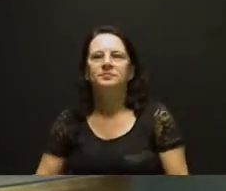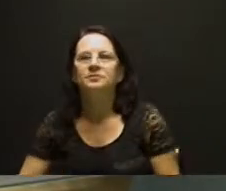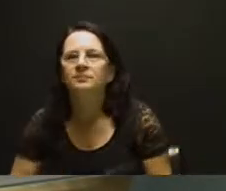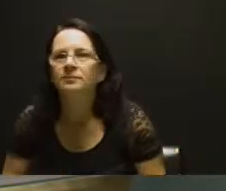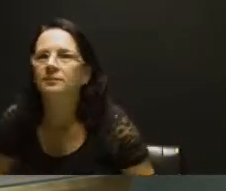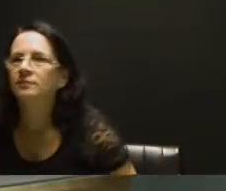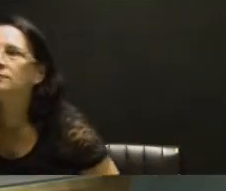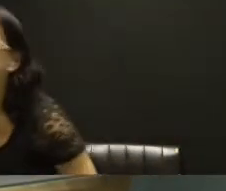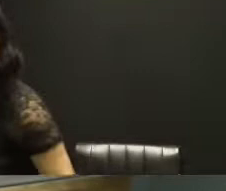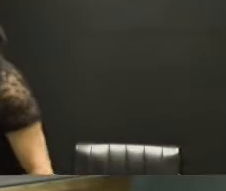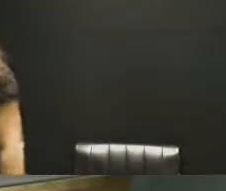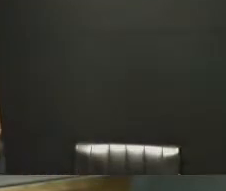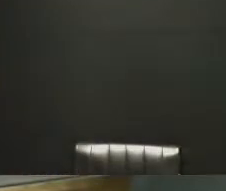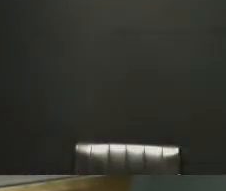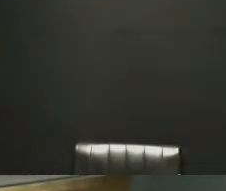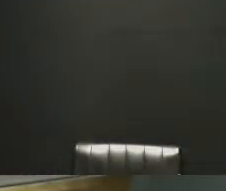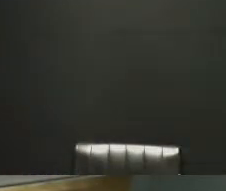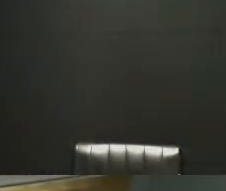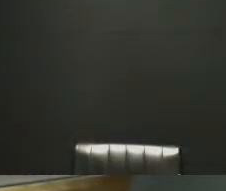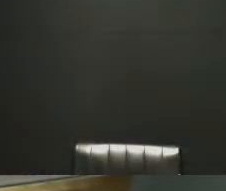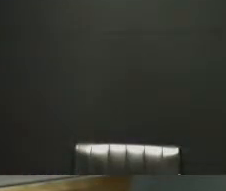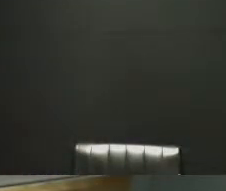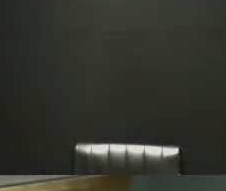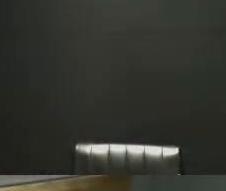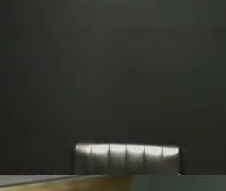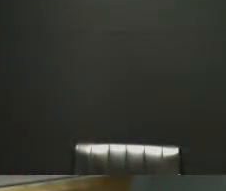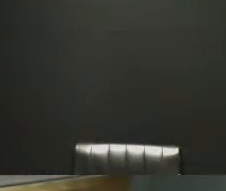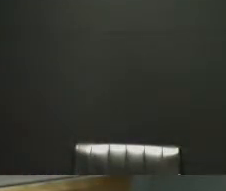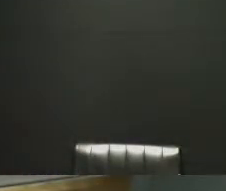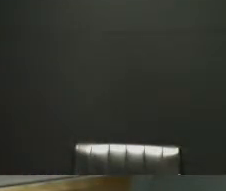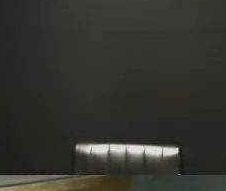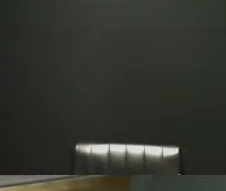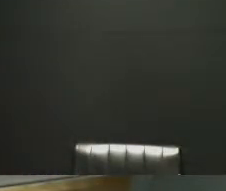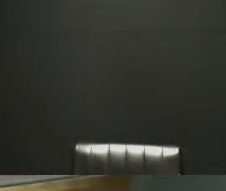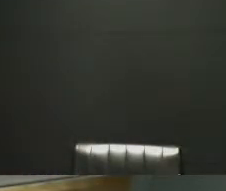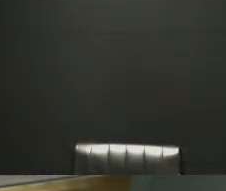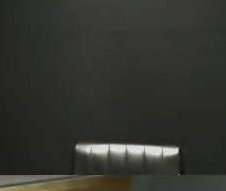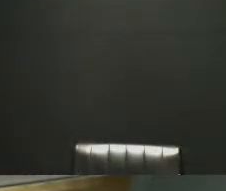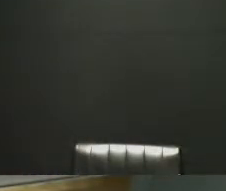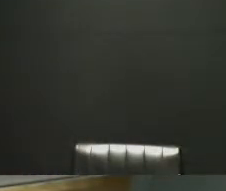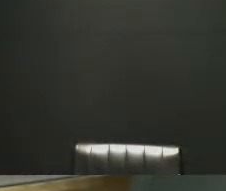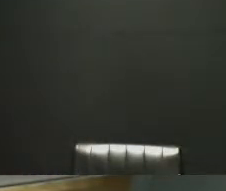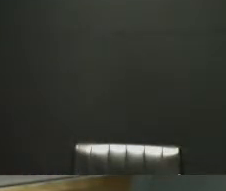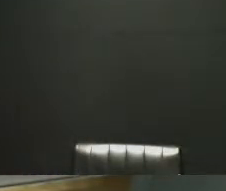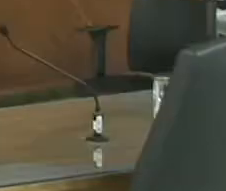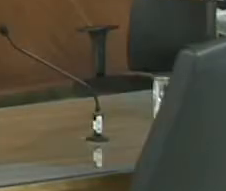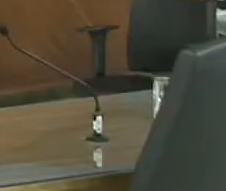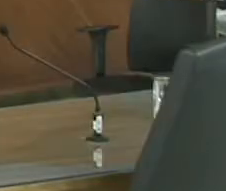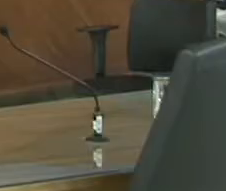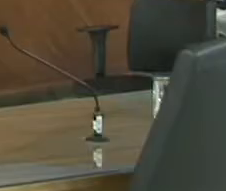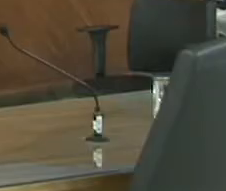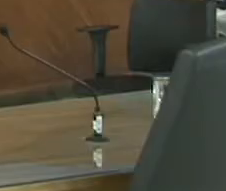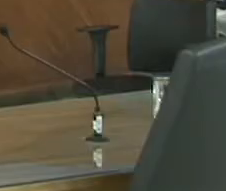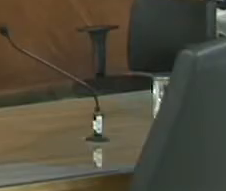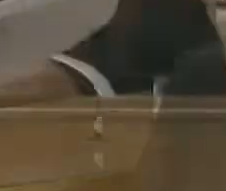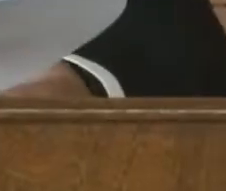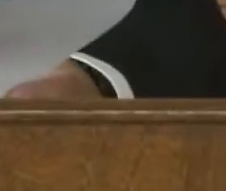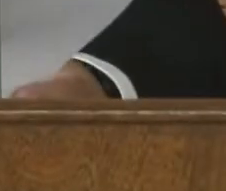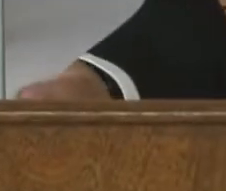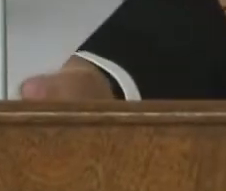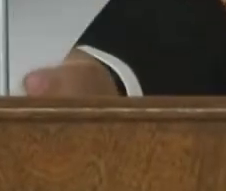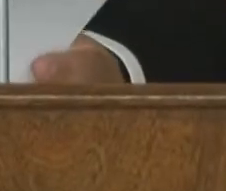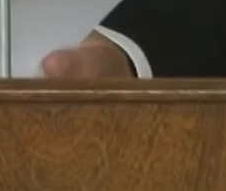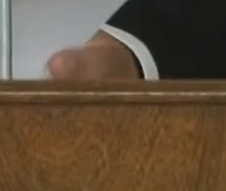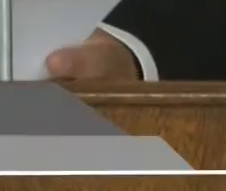obrigado nobre vereador lá também sei que podemos contar com a sua colaboração dando seguimento à nossa audiência